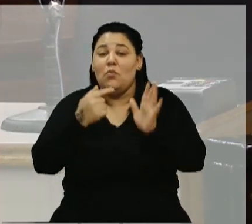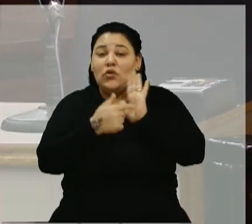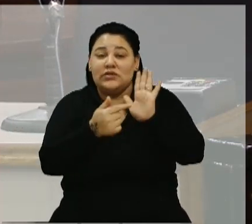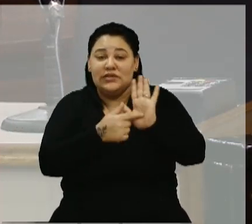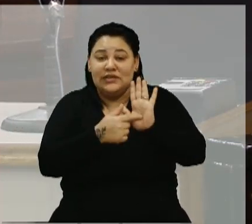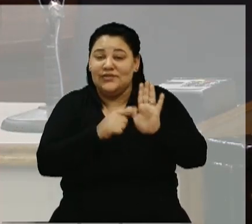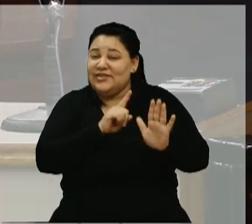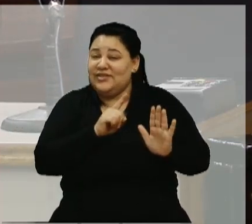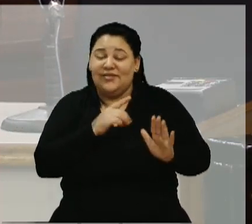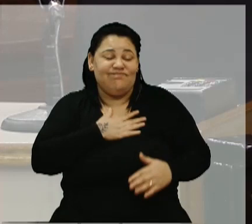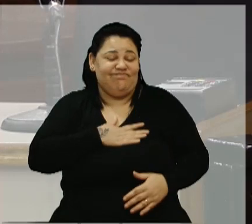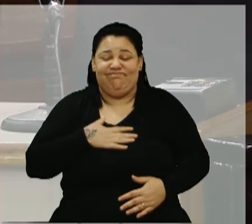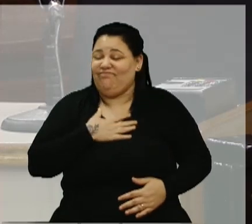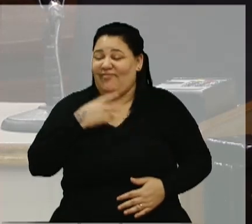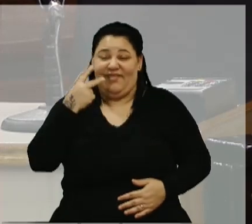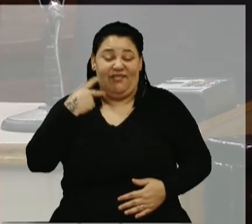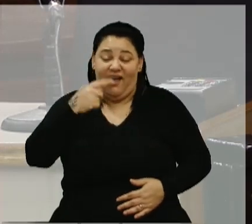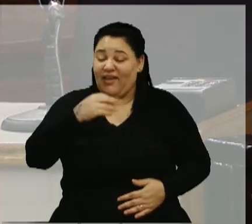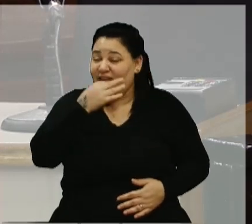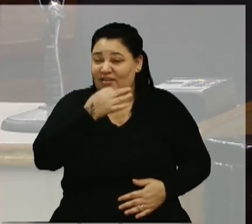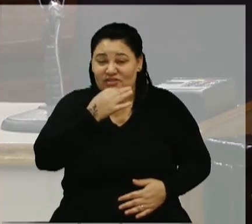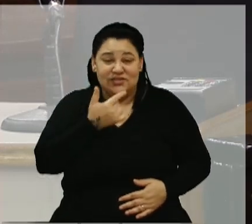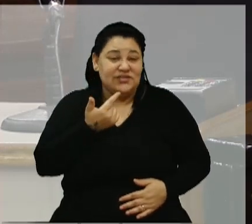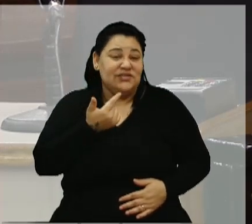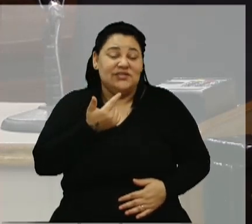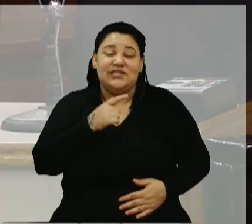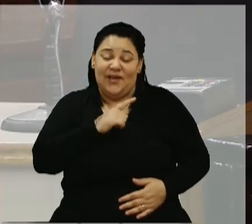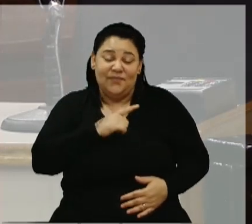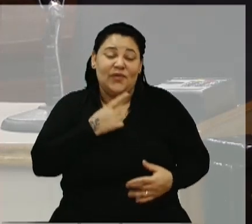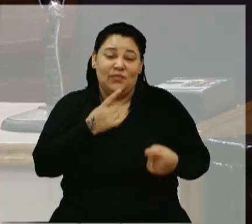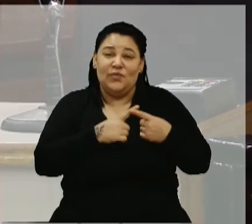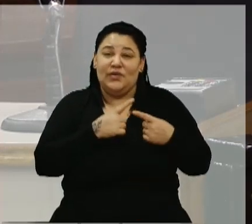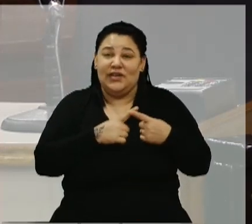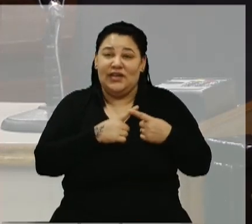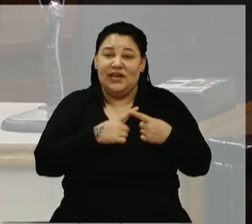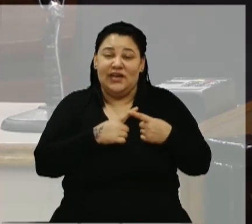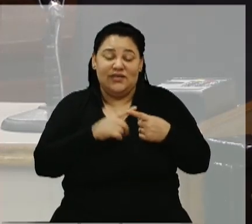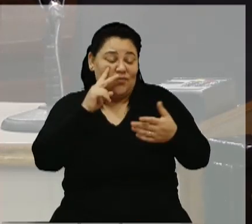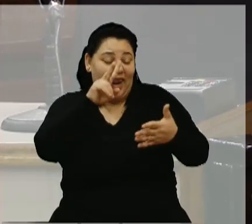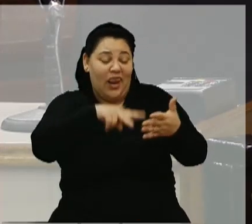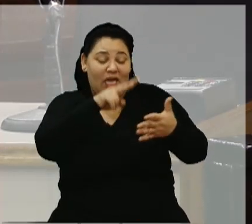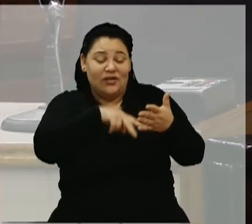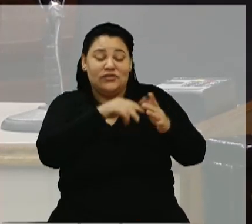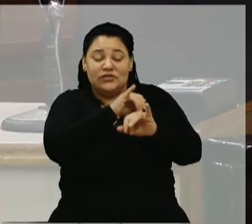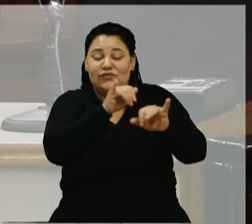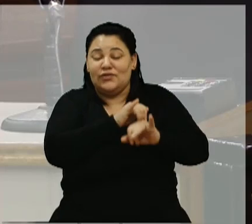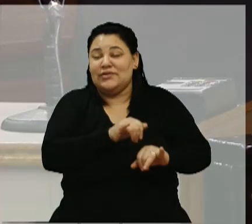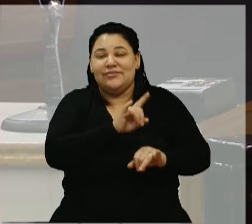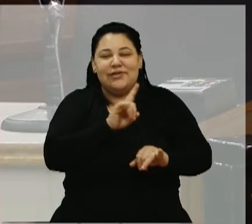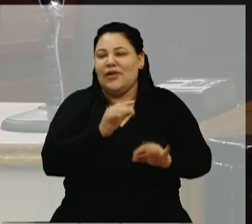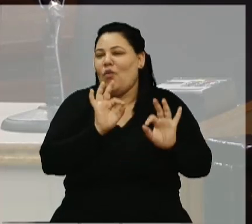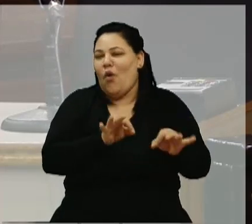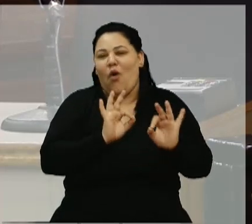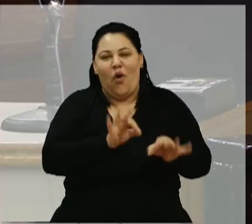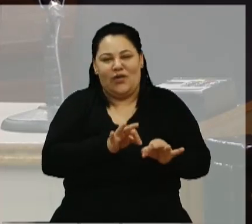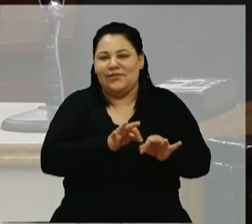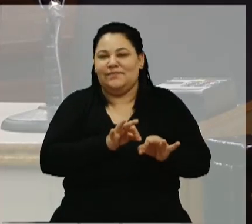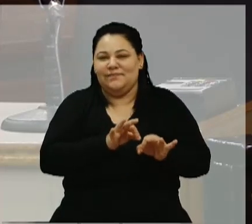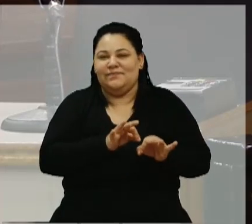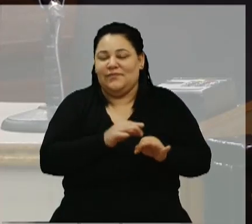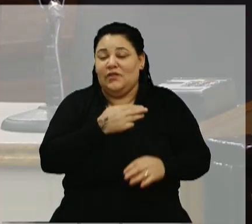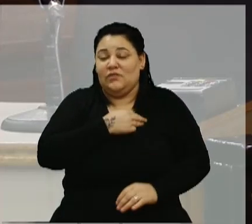possuem frente às decisões, no mínimo contestáveis e desproporcionais, do ministro Alexandre de Moraes, clamando para